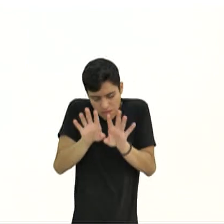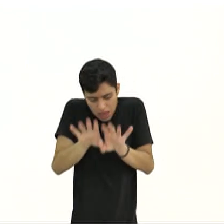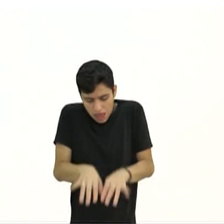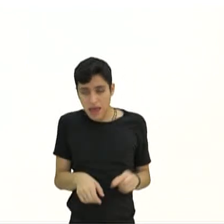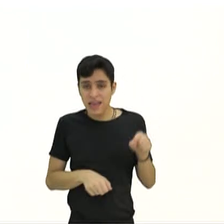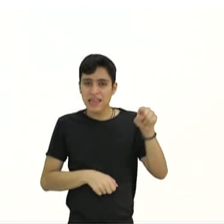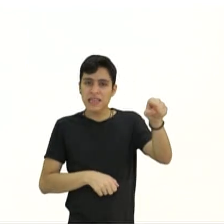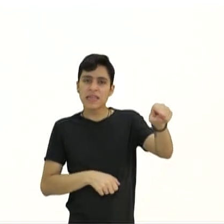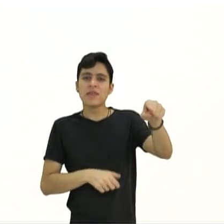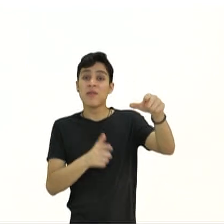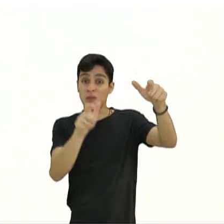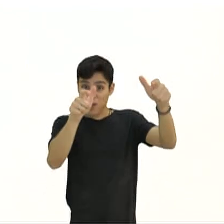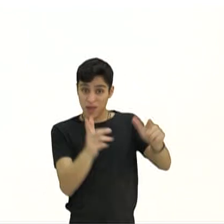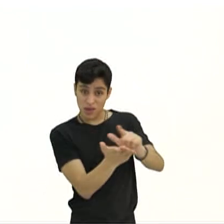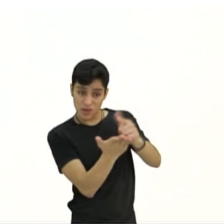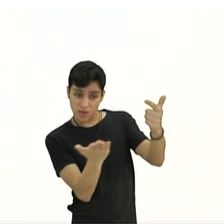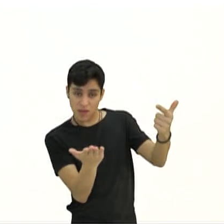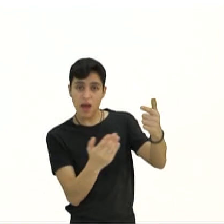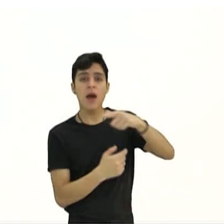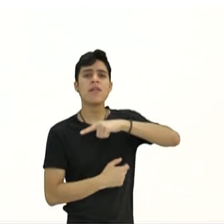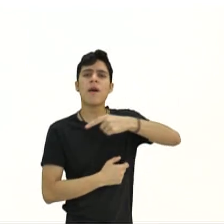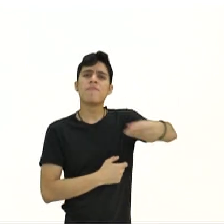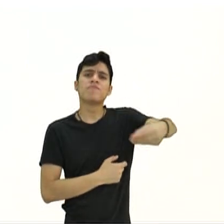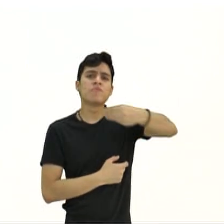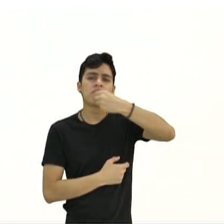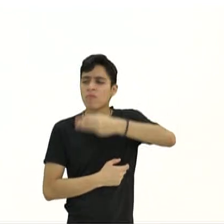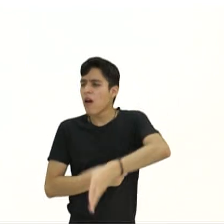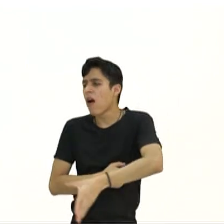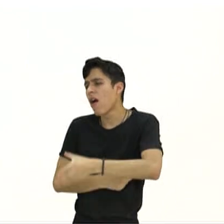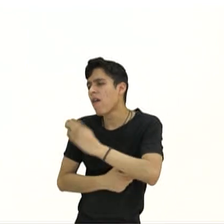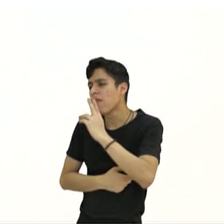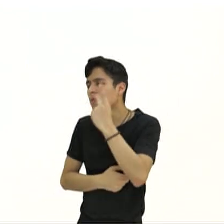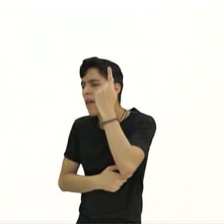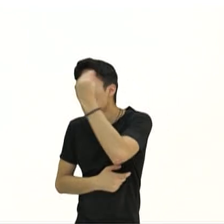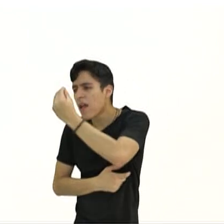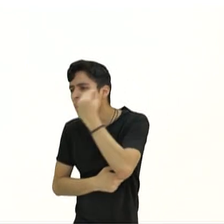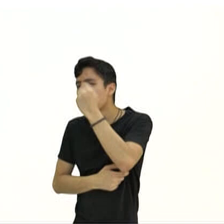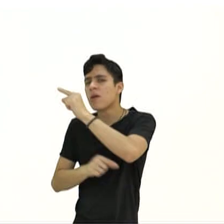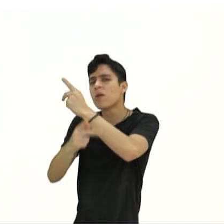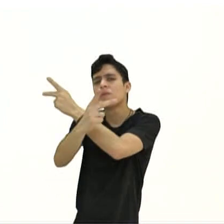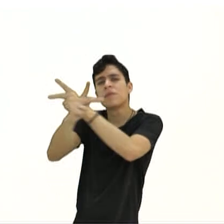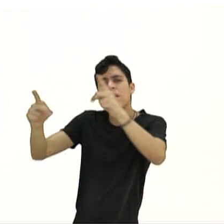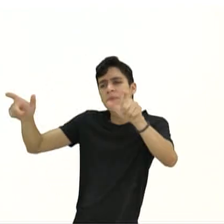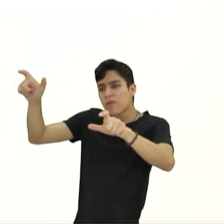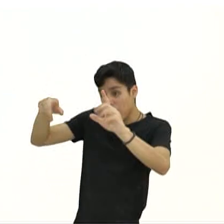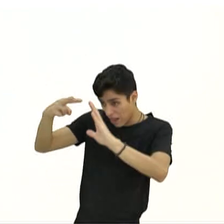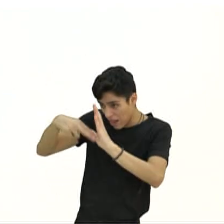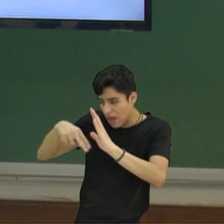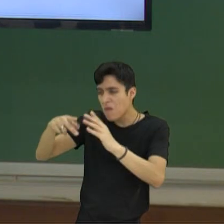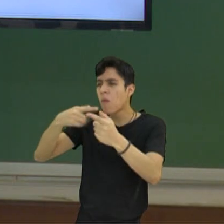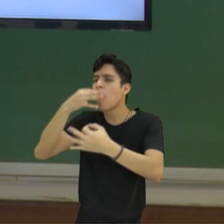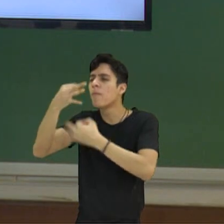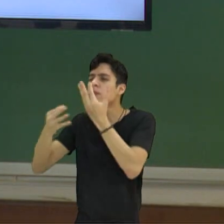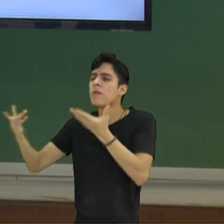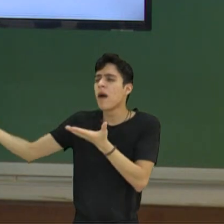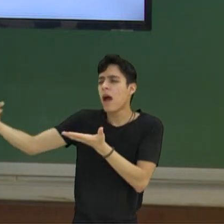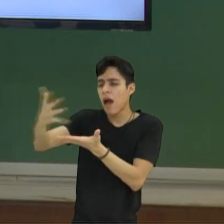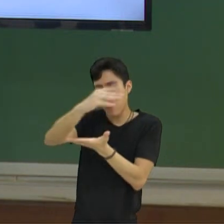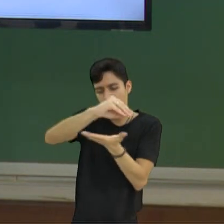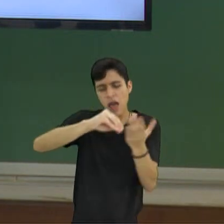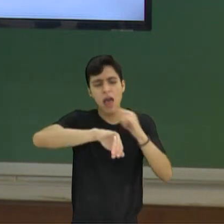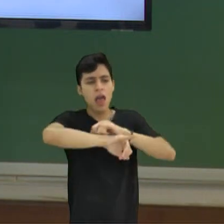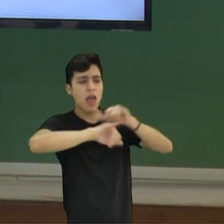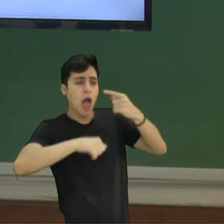tem a oportunidade de conhecer e divulgar os posicionamentos dos seus leitores. Veja só, temos duas